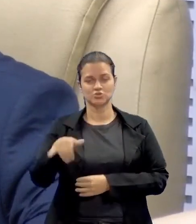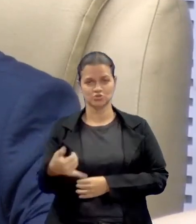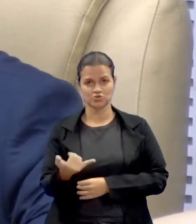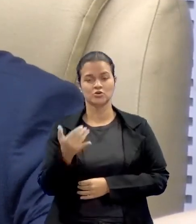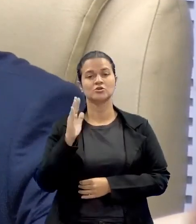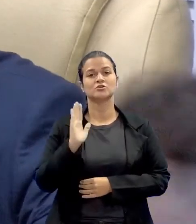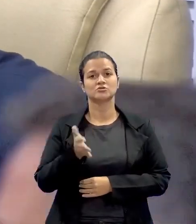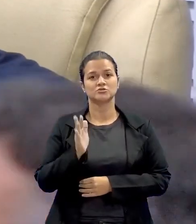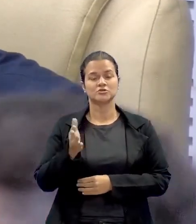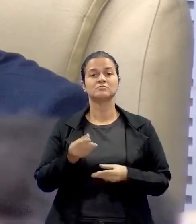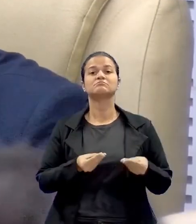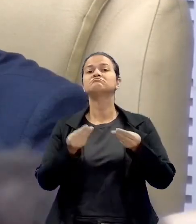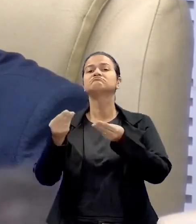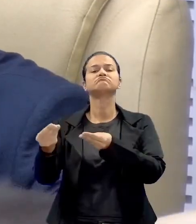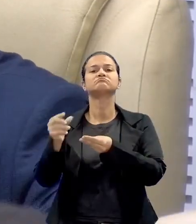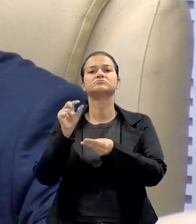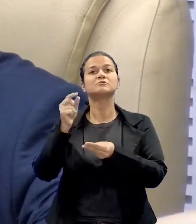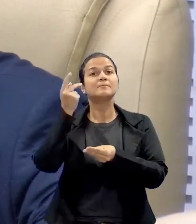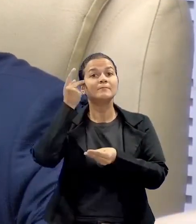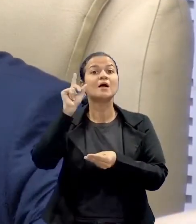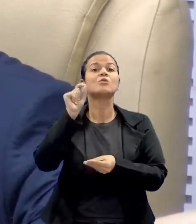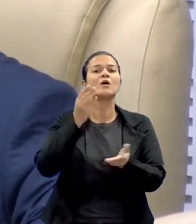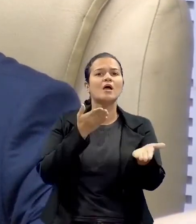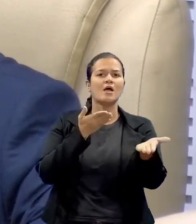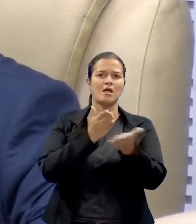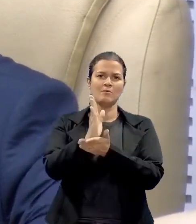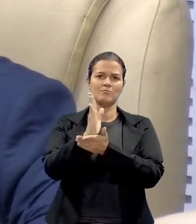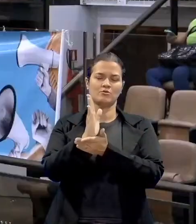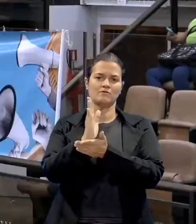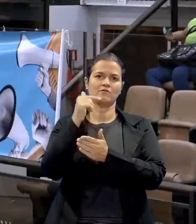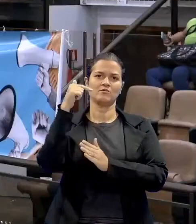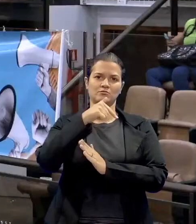com cunho para aprovação